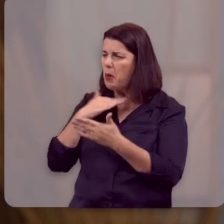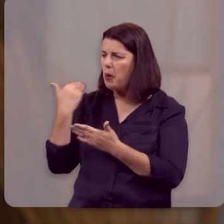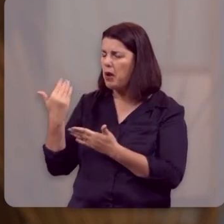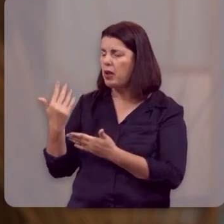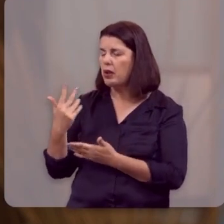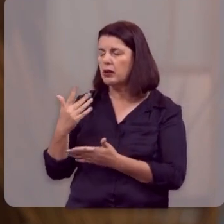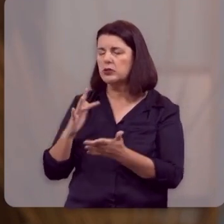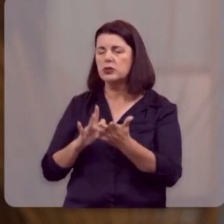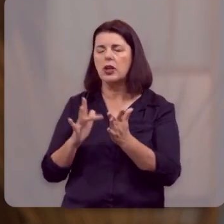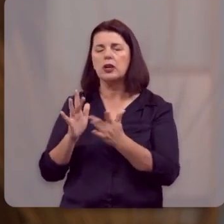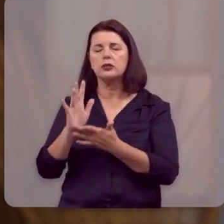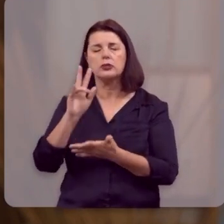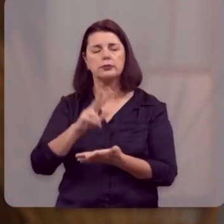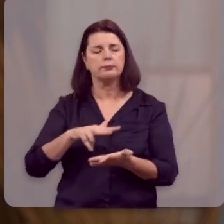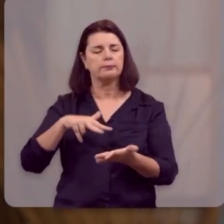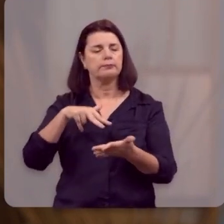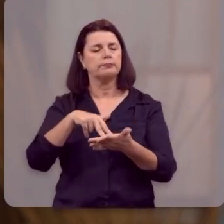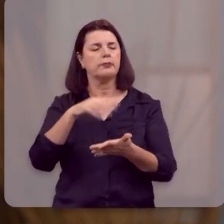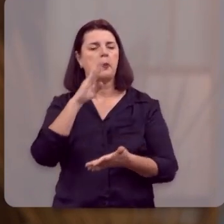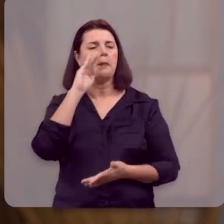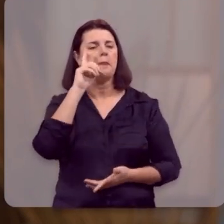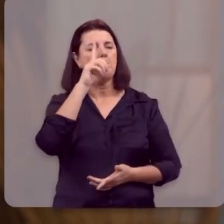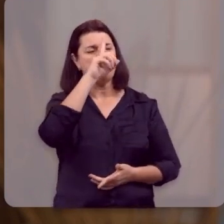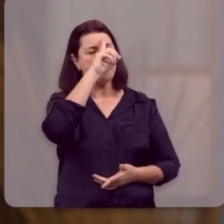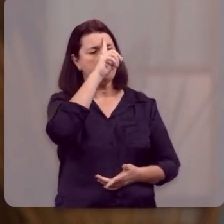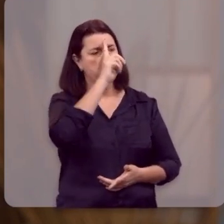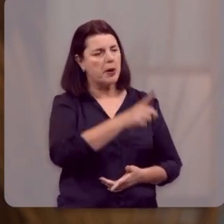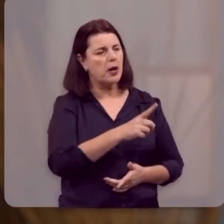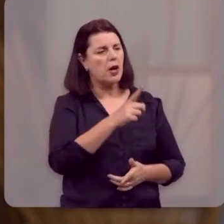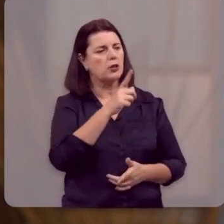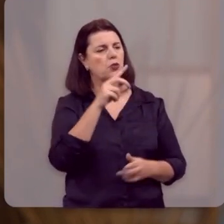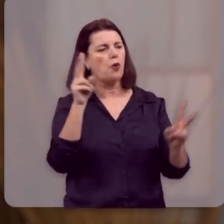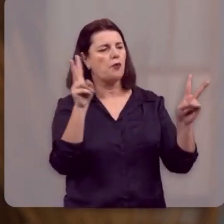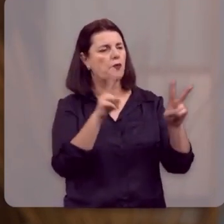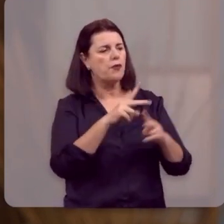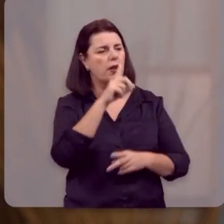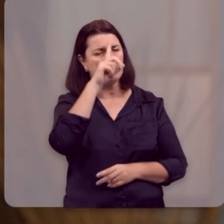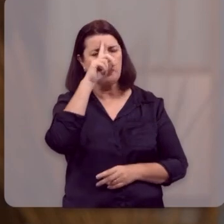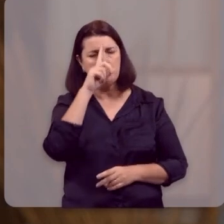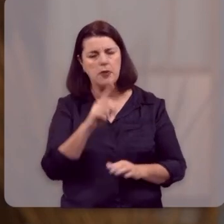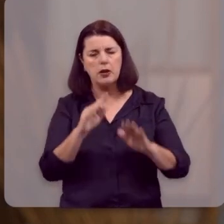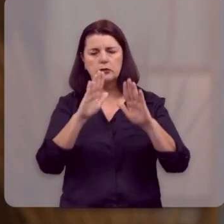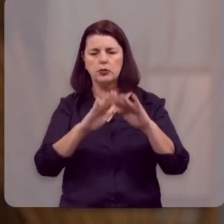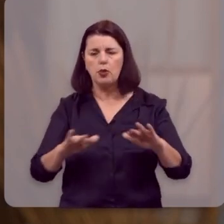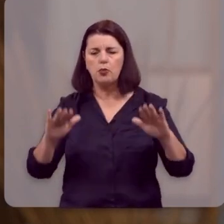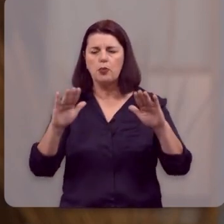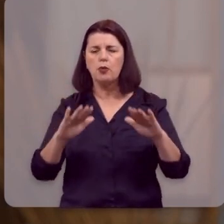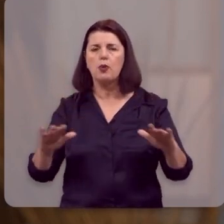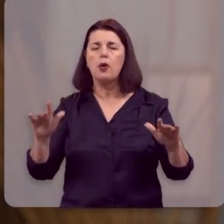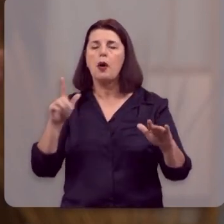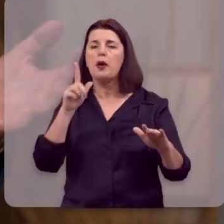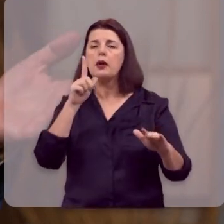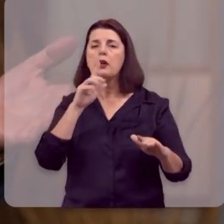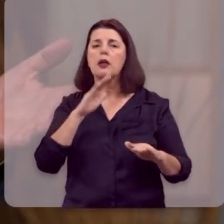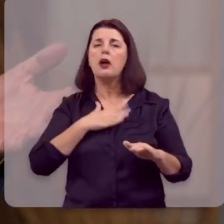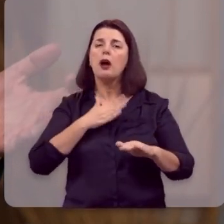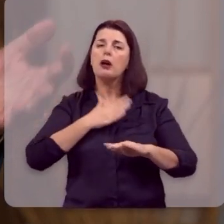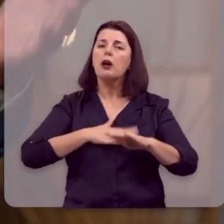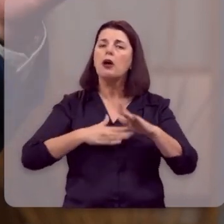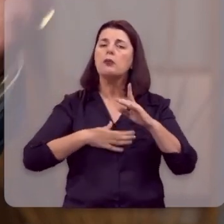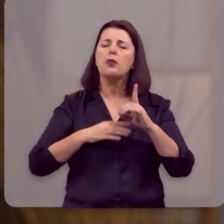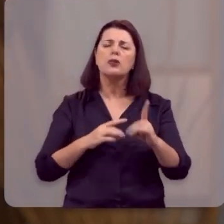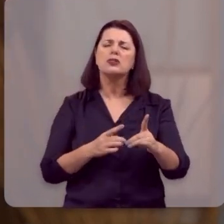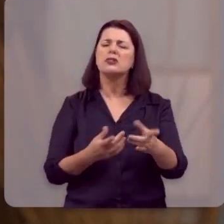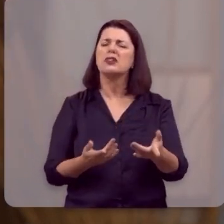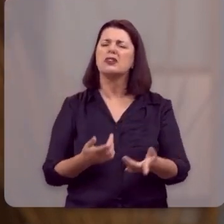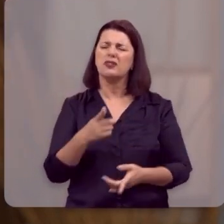Jesus levantou, repreendeu o vento, repreendeu o mar e só então acalmou os discípulos. Por que sois assim tímidos?